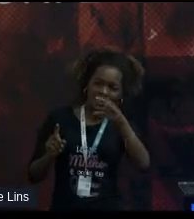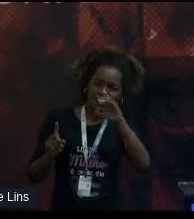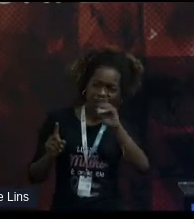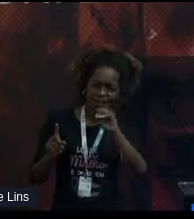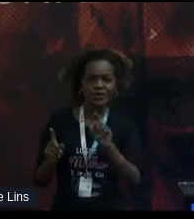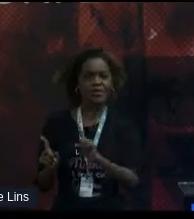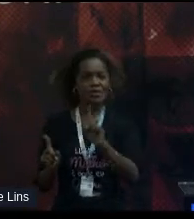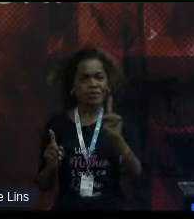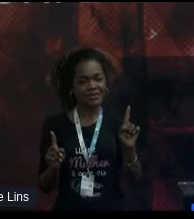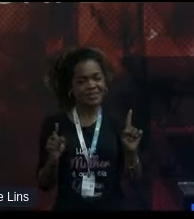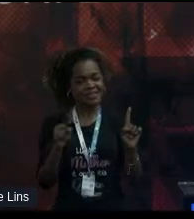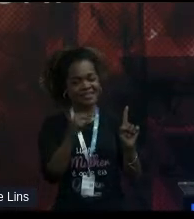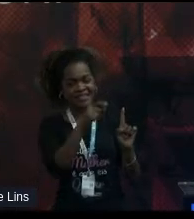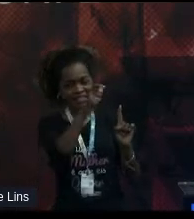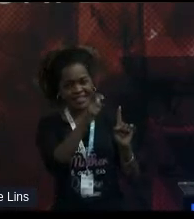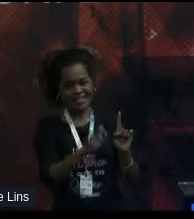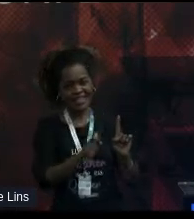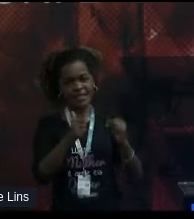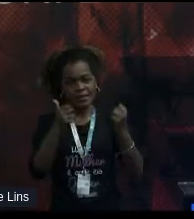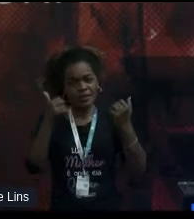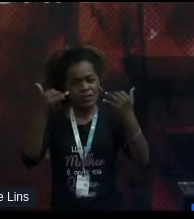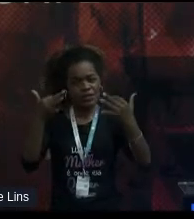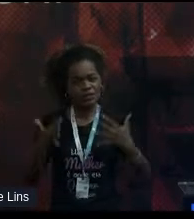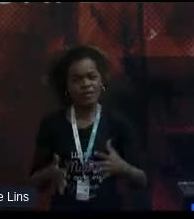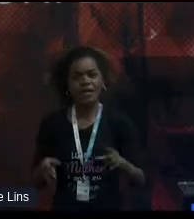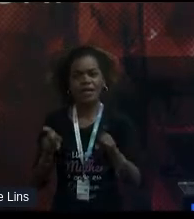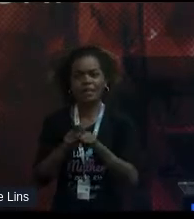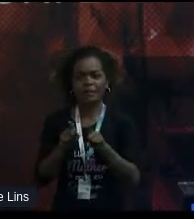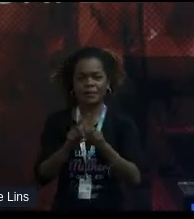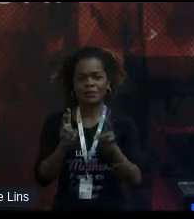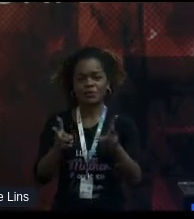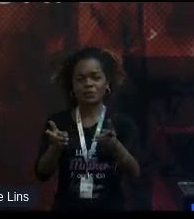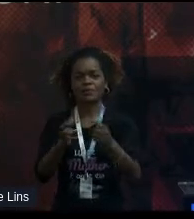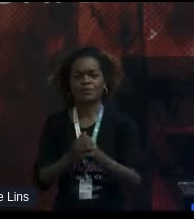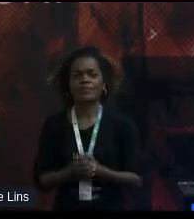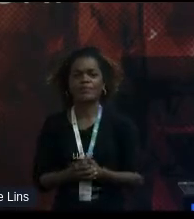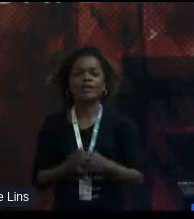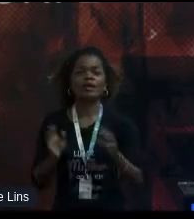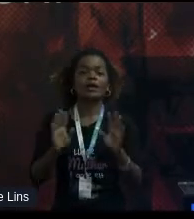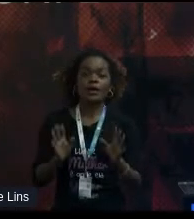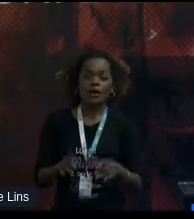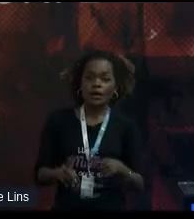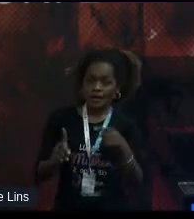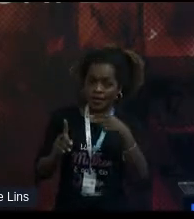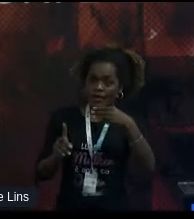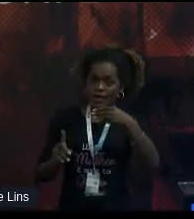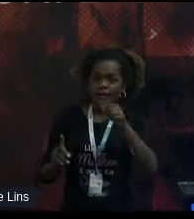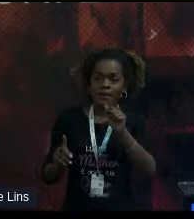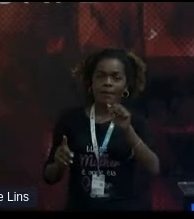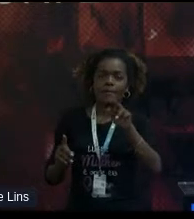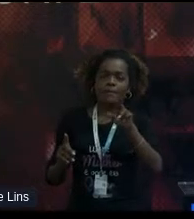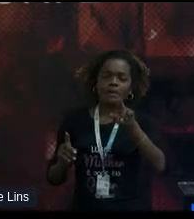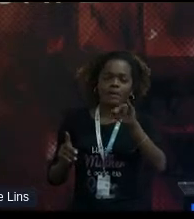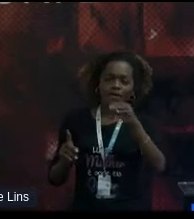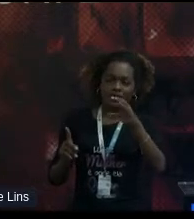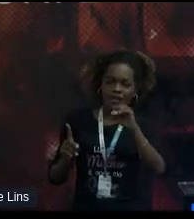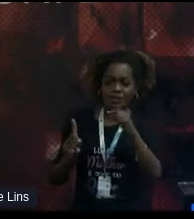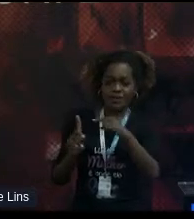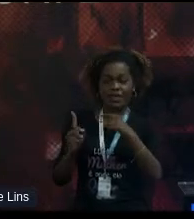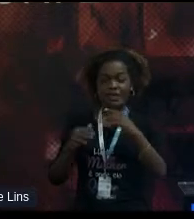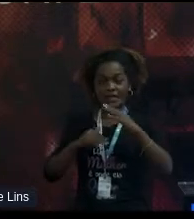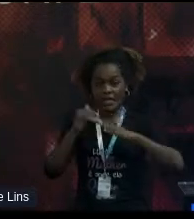apresenta para a gente fazer esse revezamento aí. Então, o Maurício Pereiro, né, especialista em acessibilidade, trabalha com